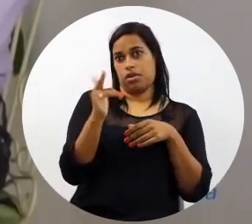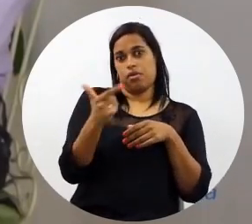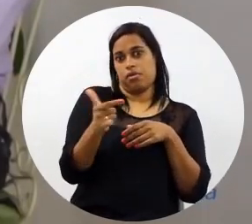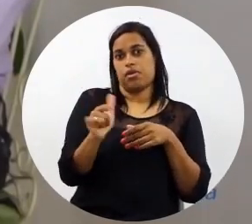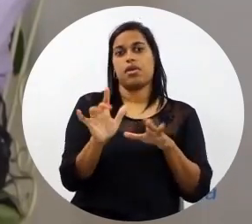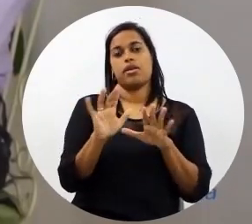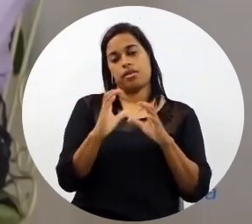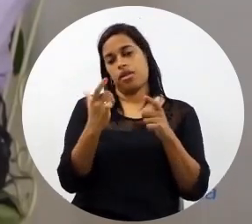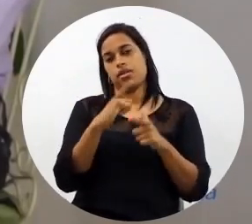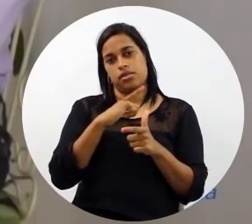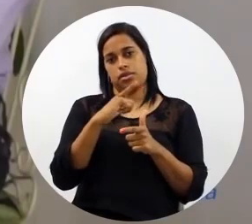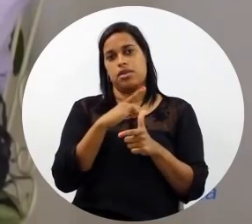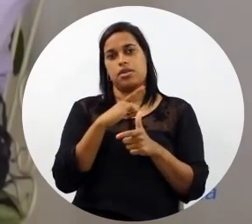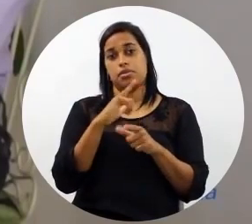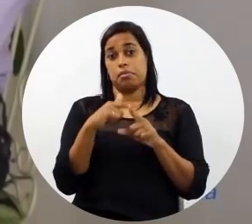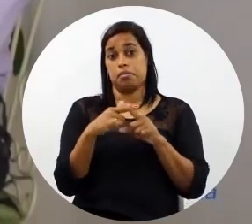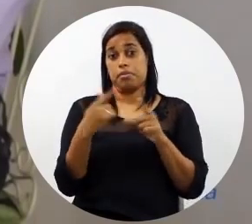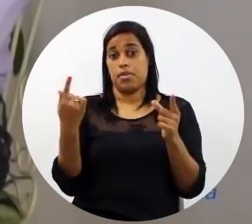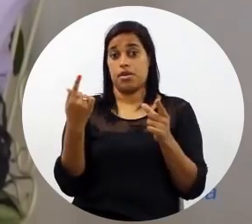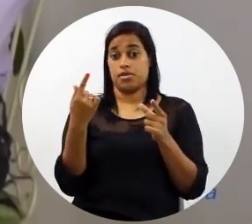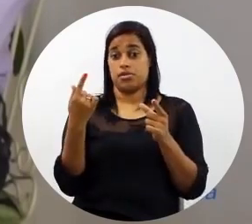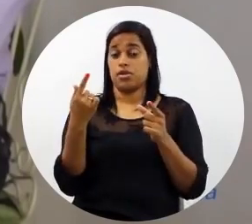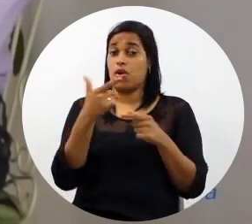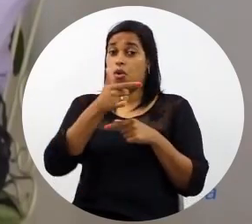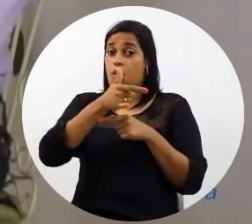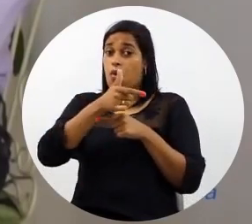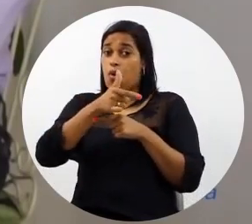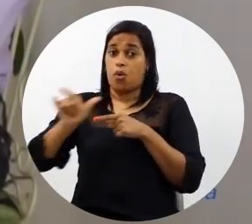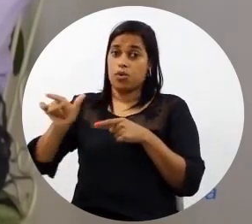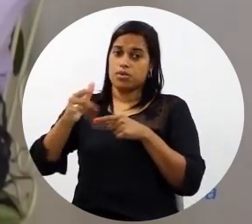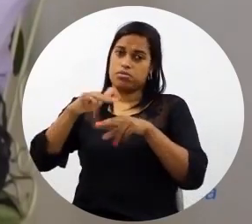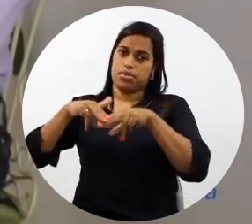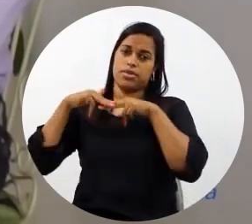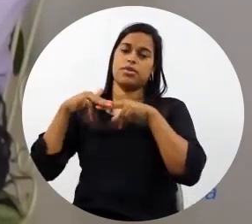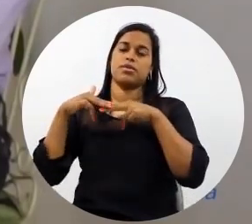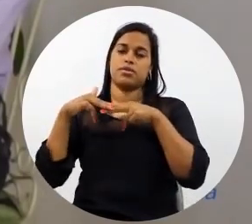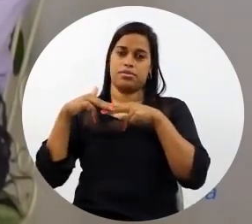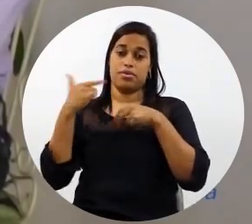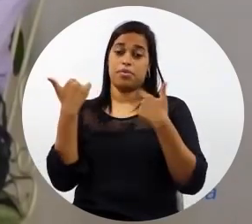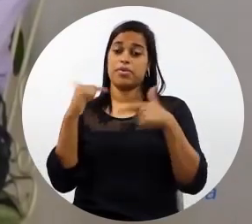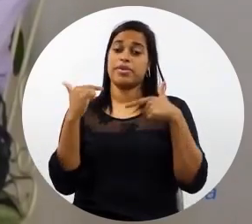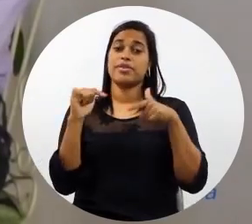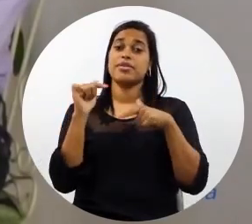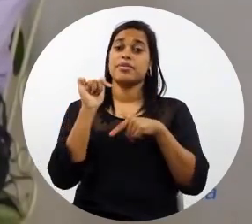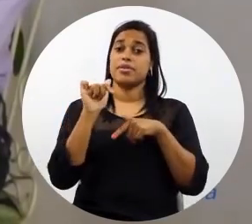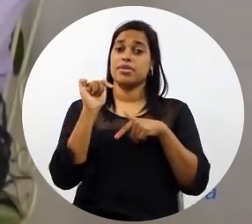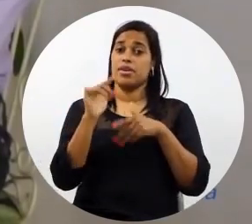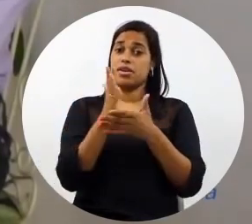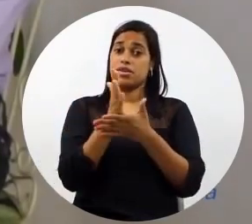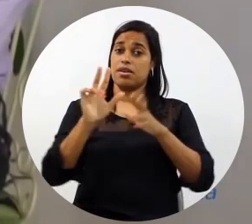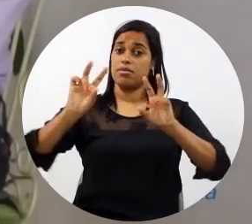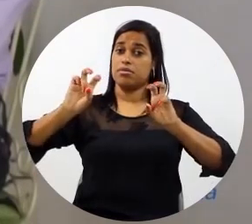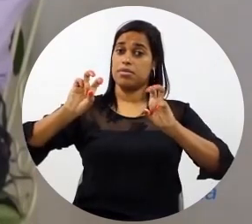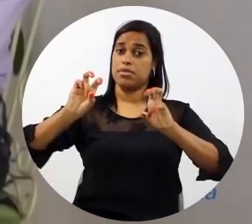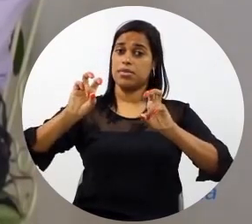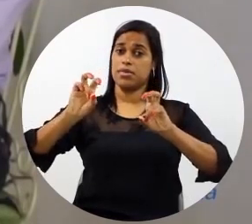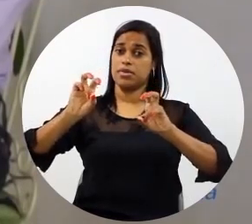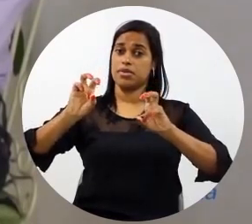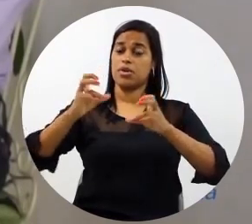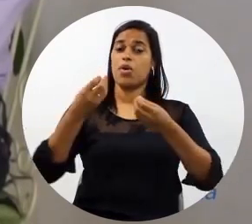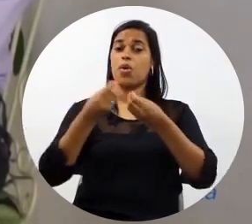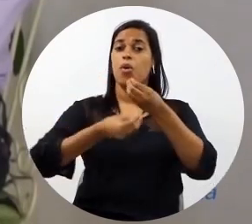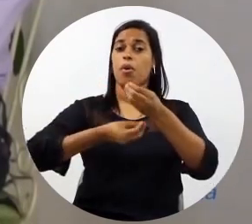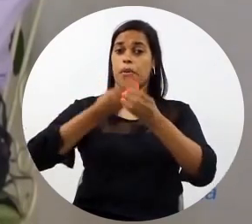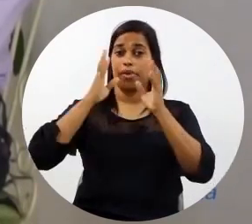existe, certo? Mas não é por aí. É como você vai trabalhar essas questões do ponto de vista